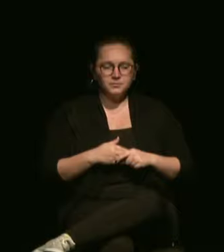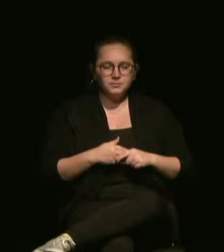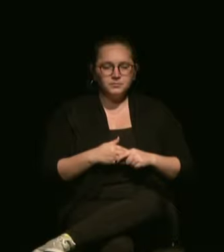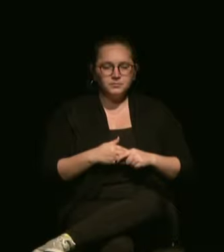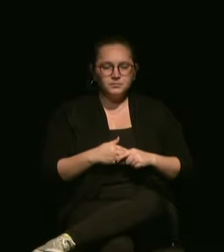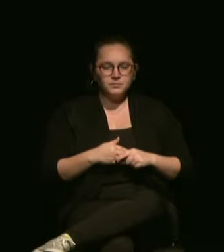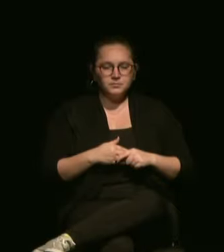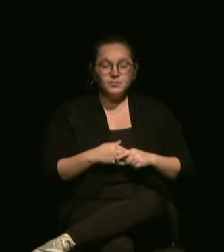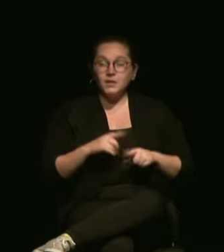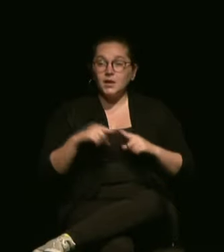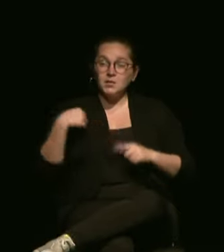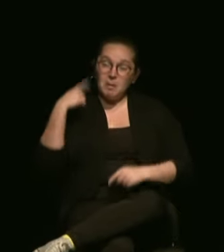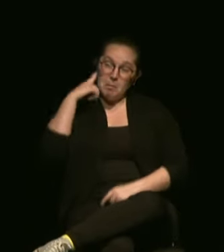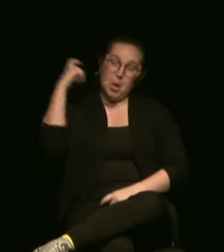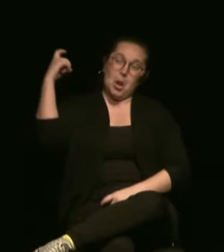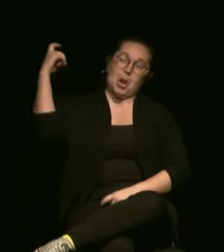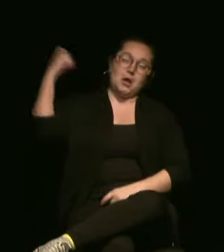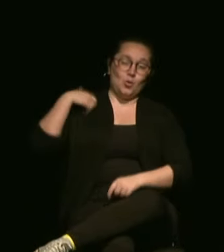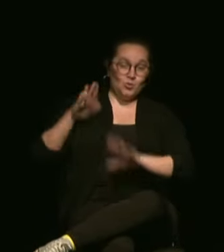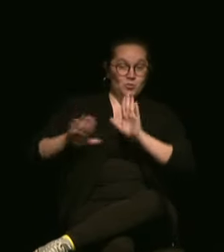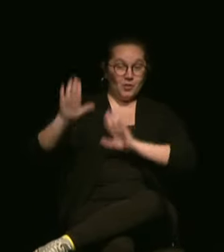Olha o estouro aí, cuidado, hein?